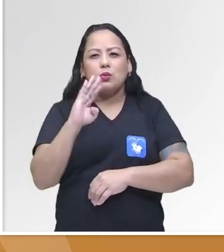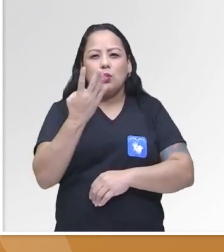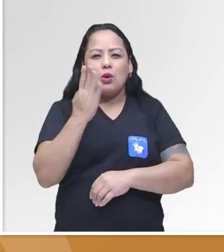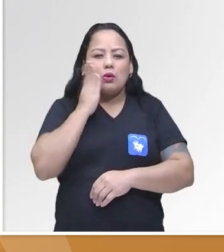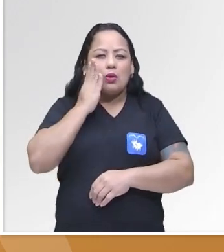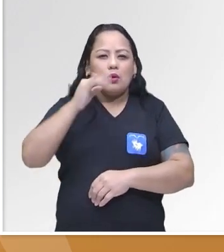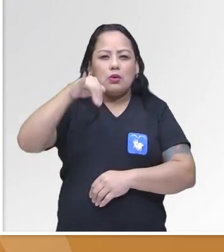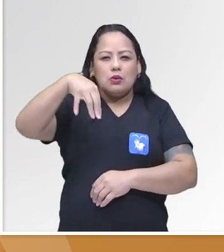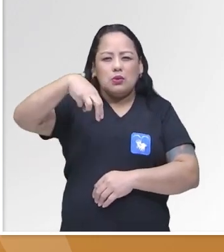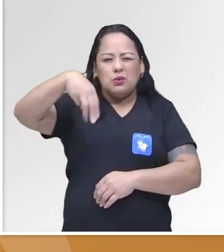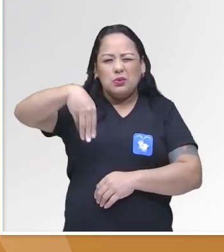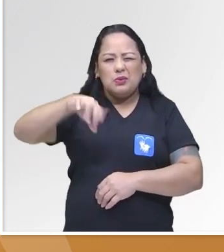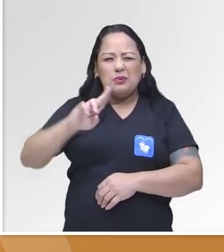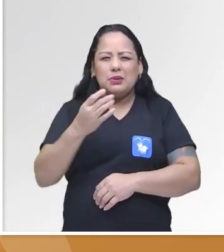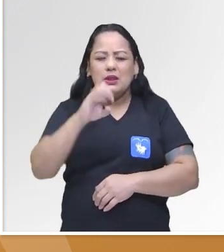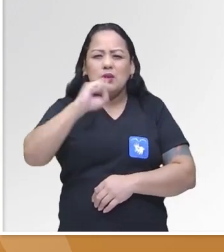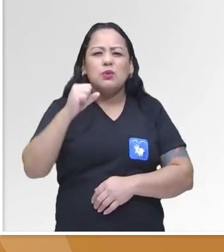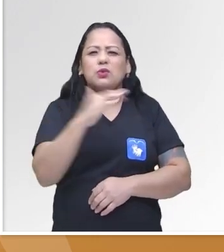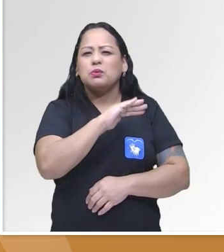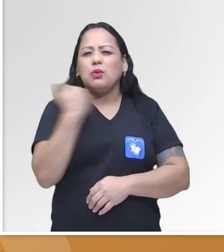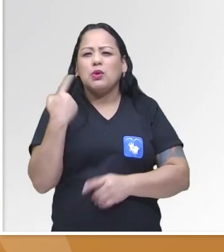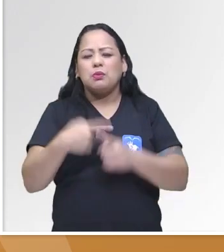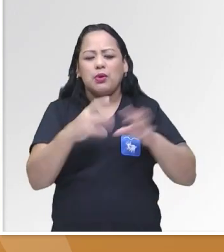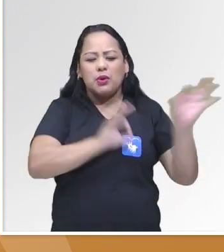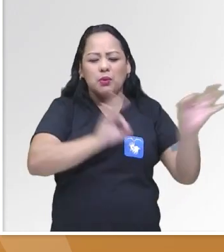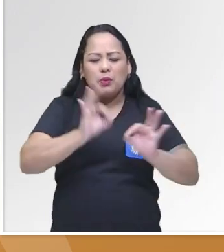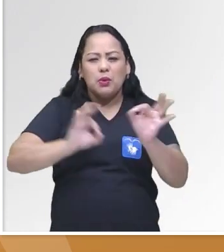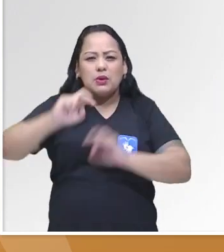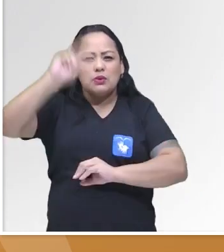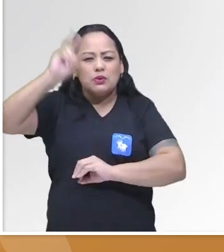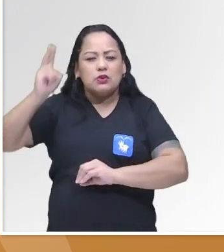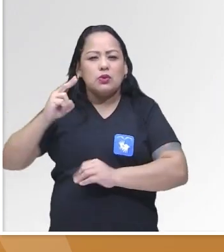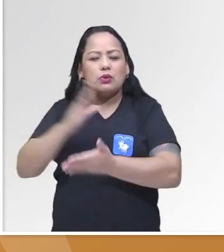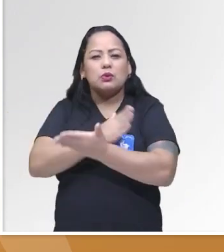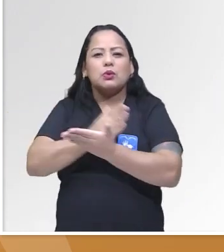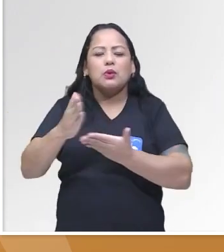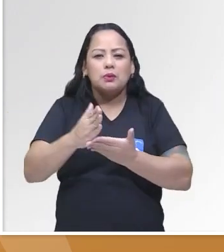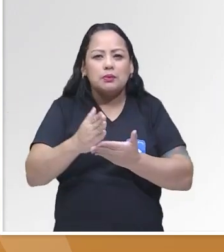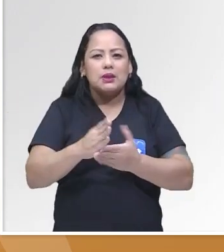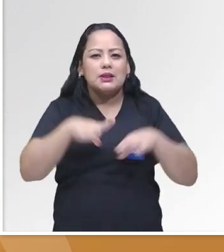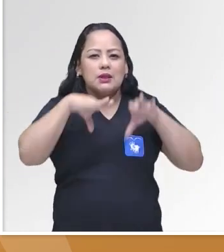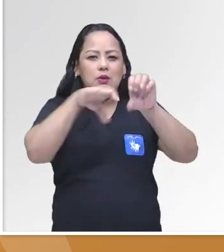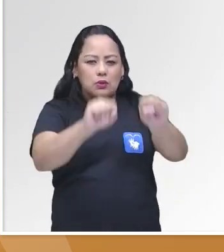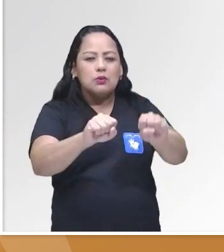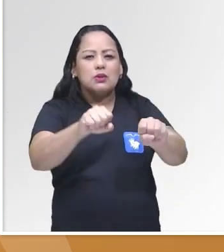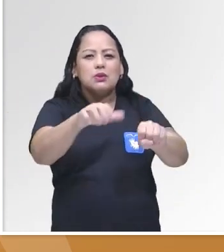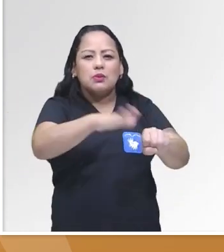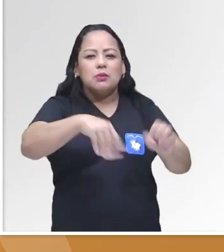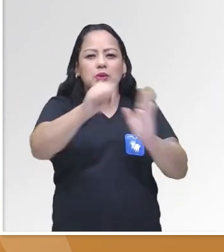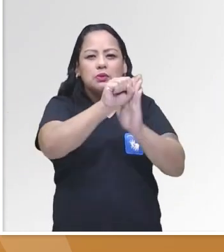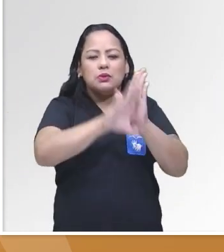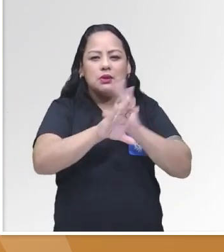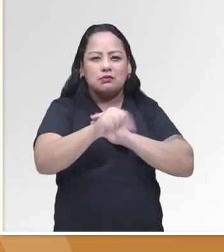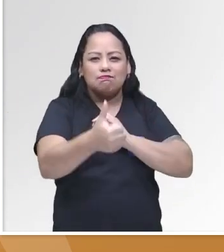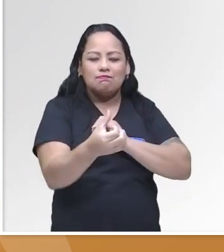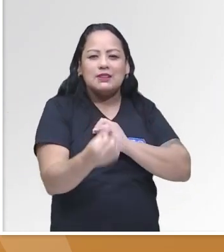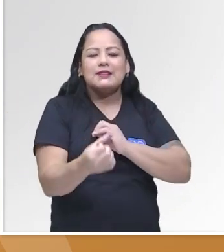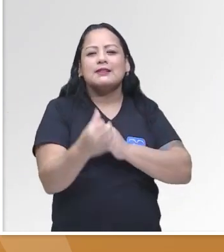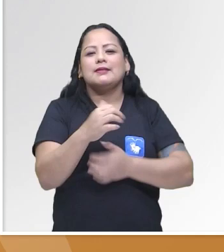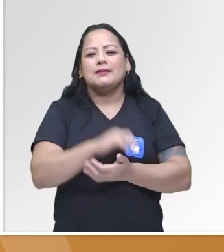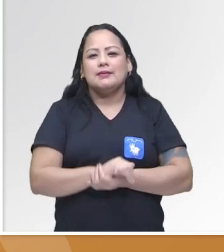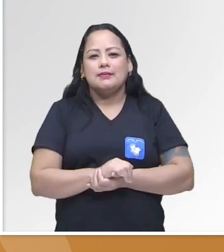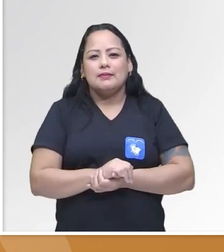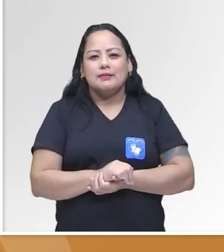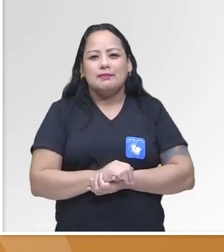foram mortos no decorrer do processo histórico que inicia lá, da colonização que inicia lá no século XVI.